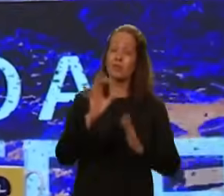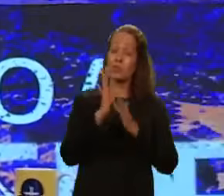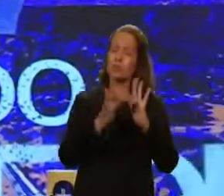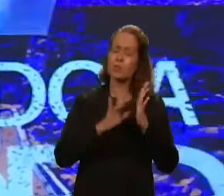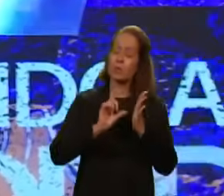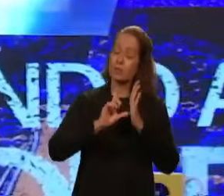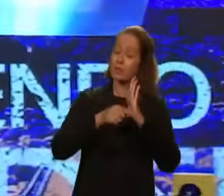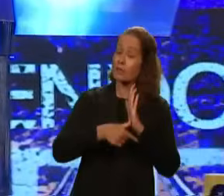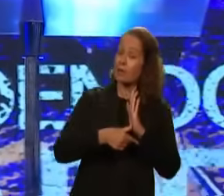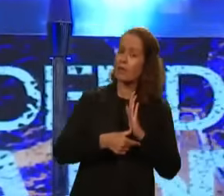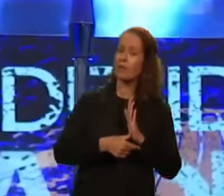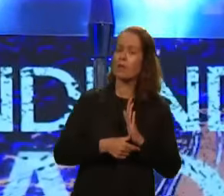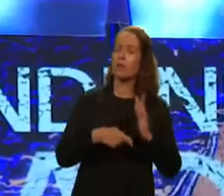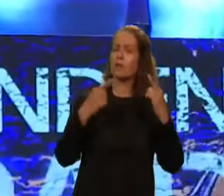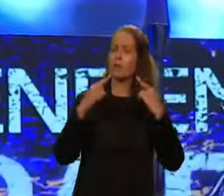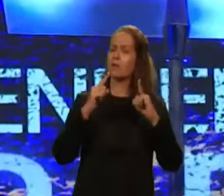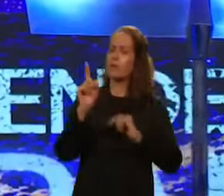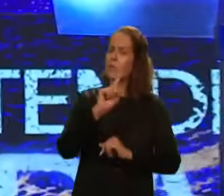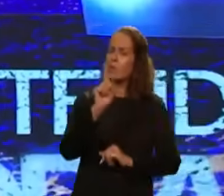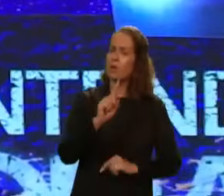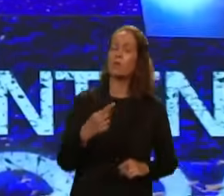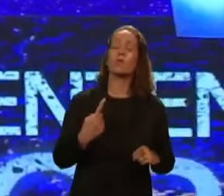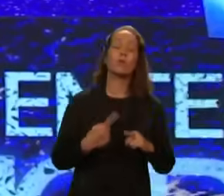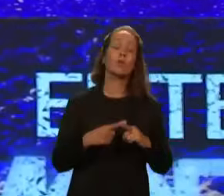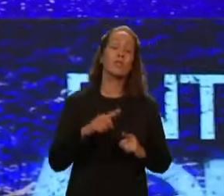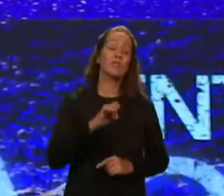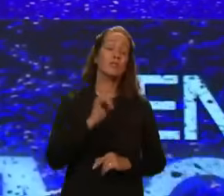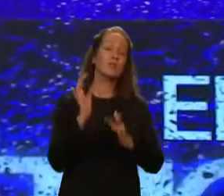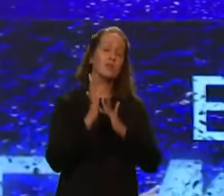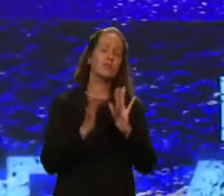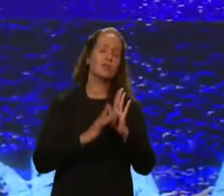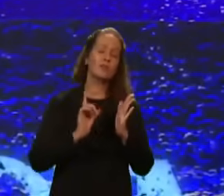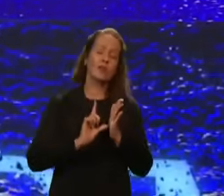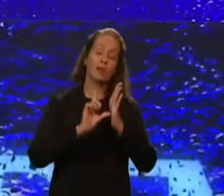vezes quando ele atrasa é porque ele está querendo fazer algo muito melhor do que o que você está pedindo.